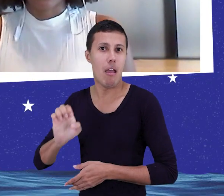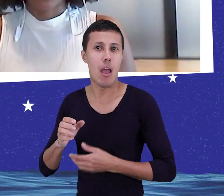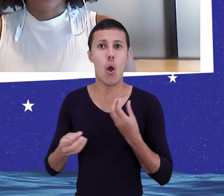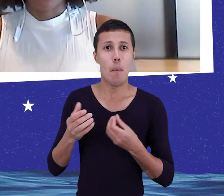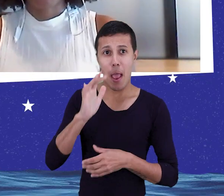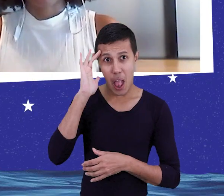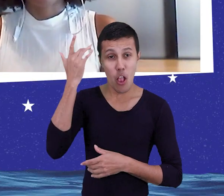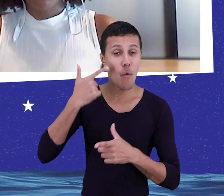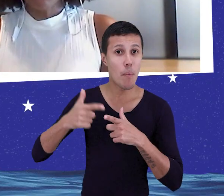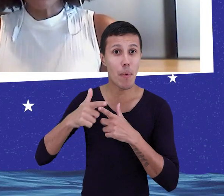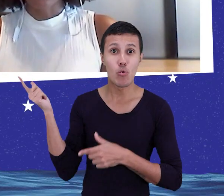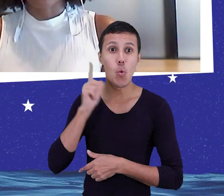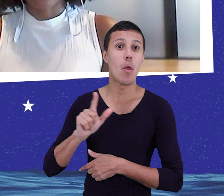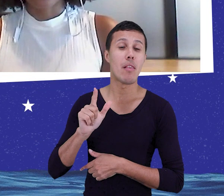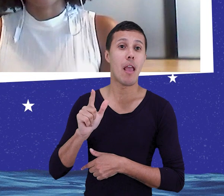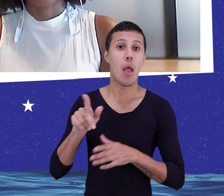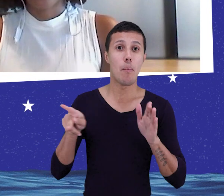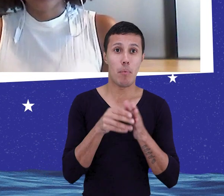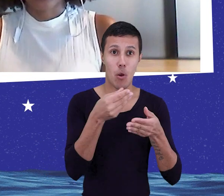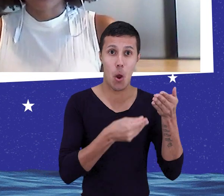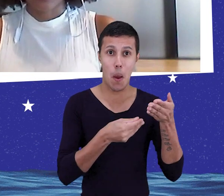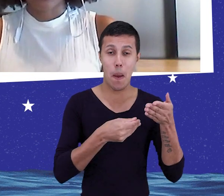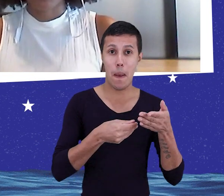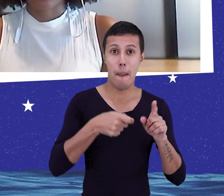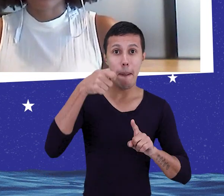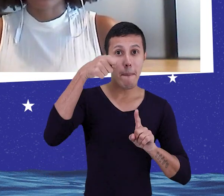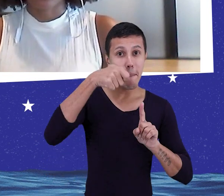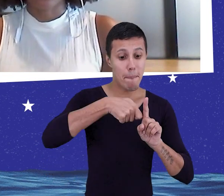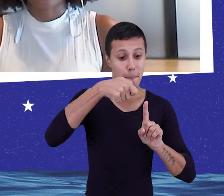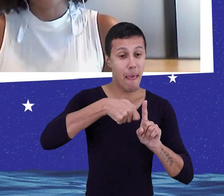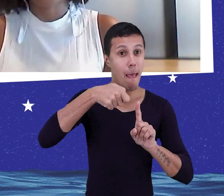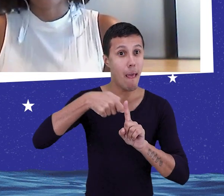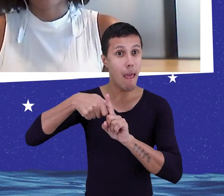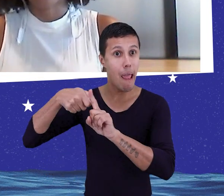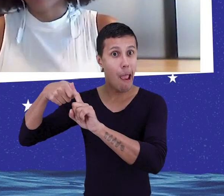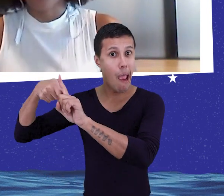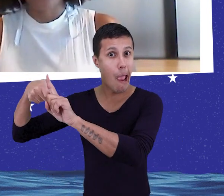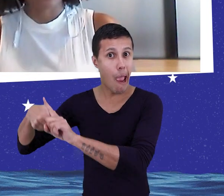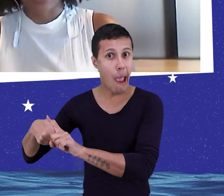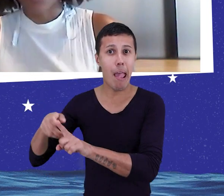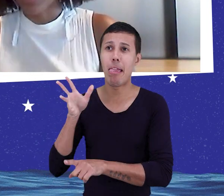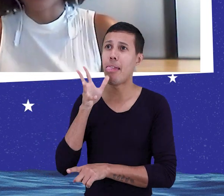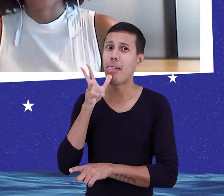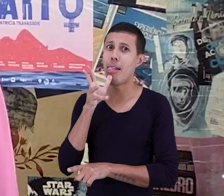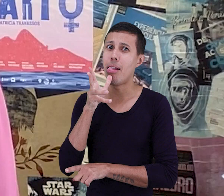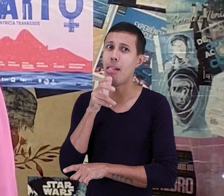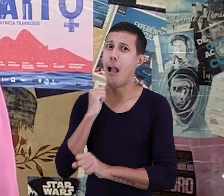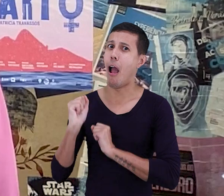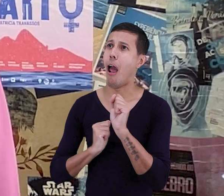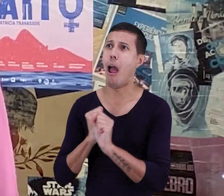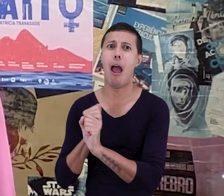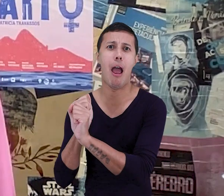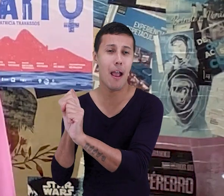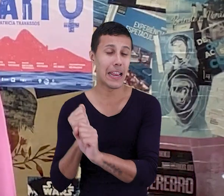problema na conta dela, no mês que esse problema está acontecendo, isso vai se perdurar por meses até por anos. Mas eu